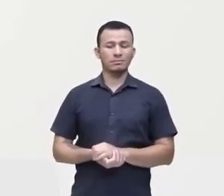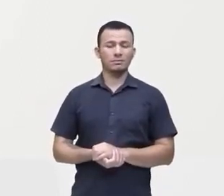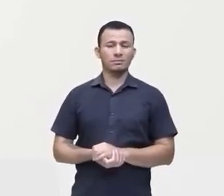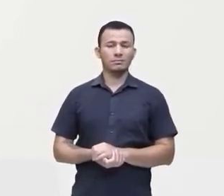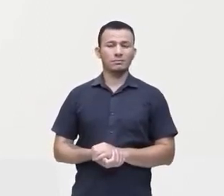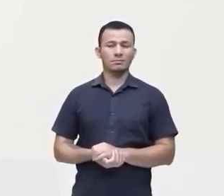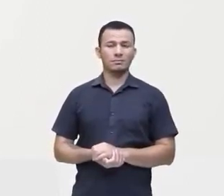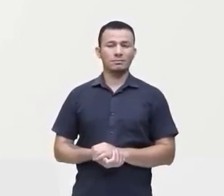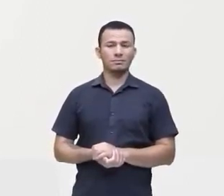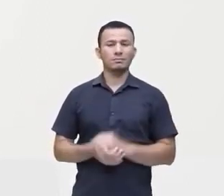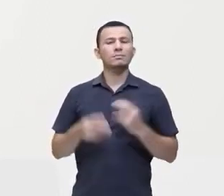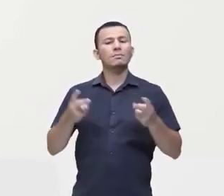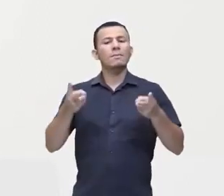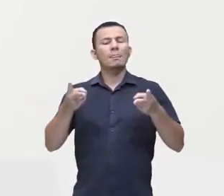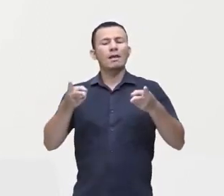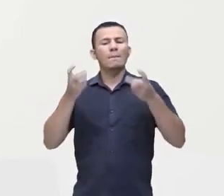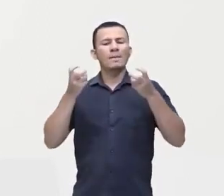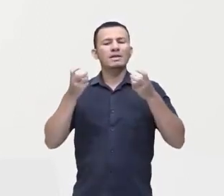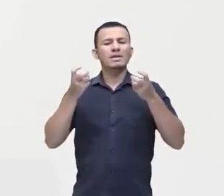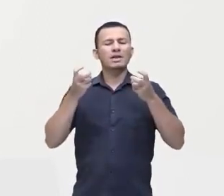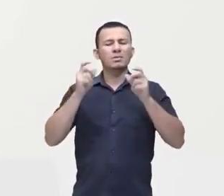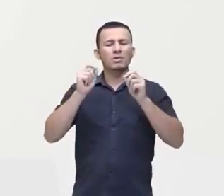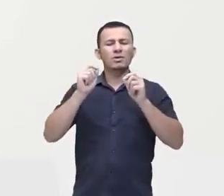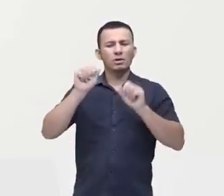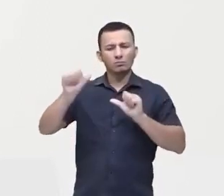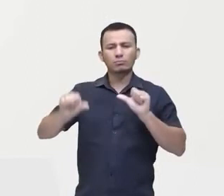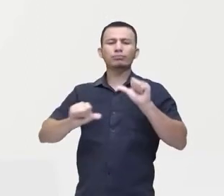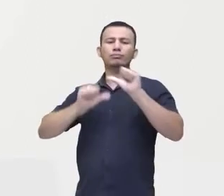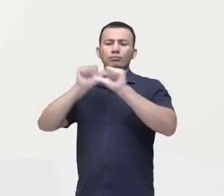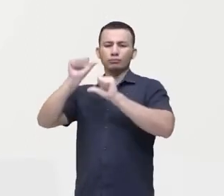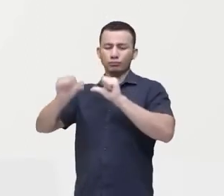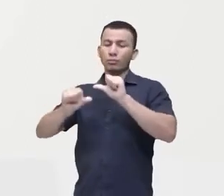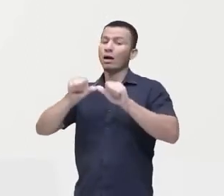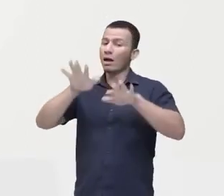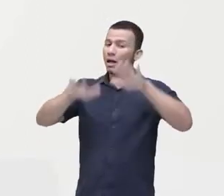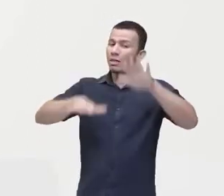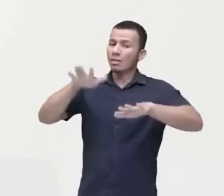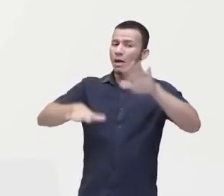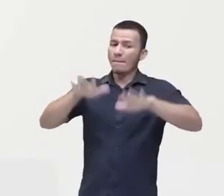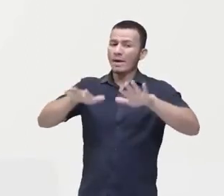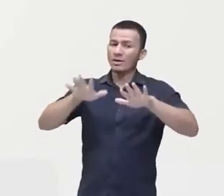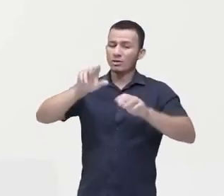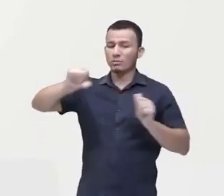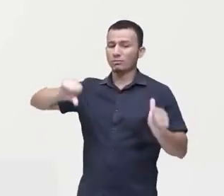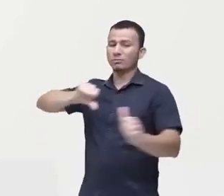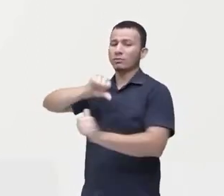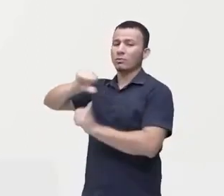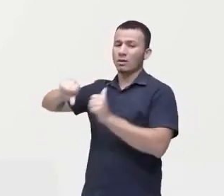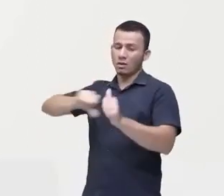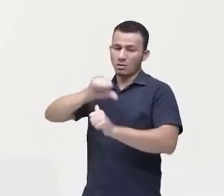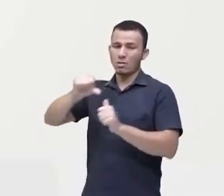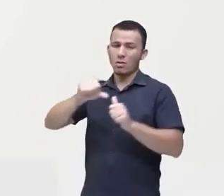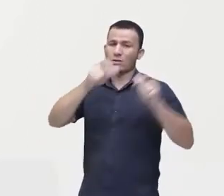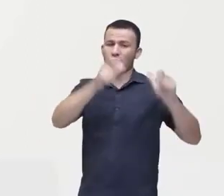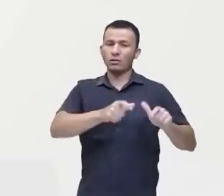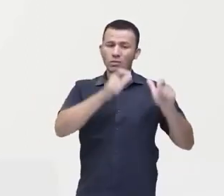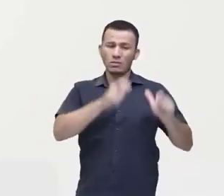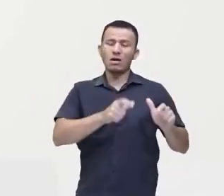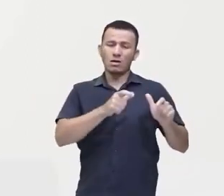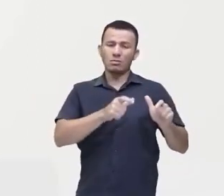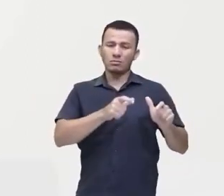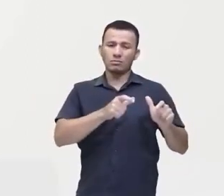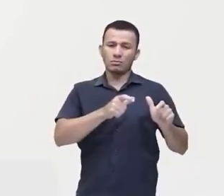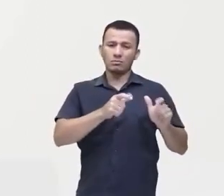Perceber que os termos alteram de acordo com a mudança do ponto de